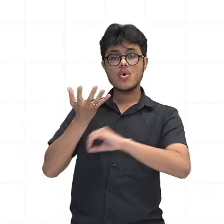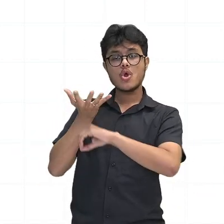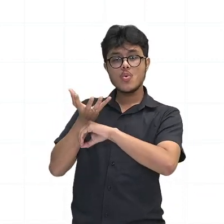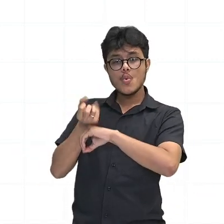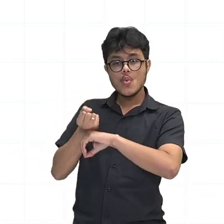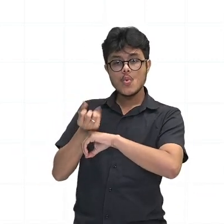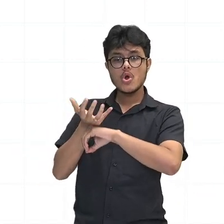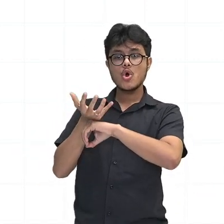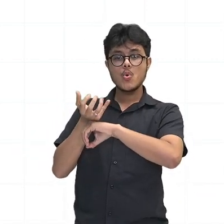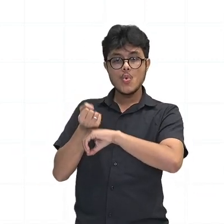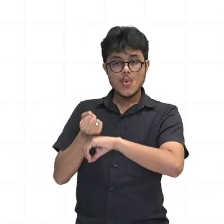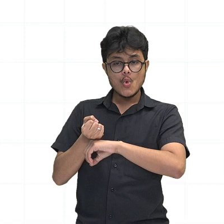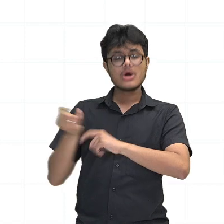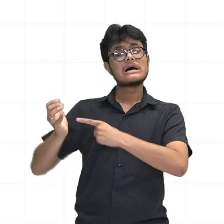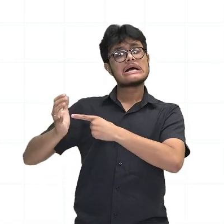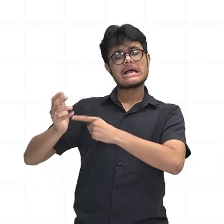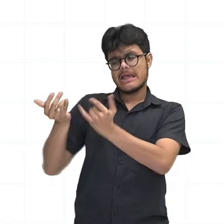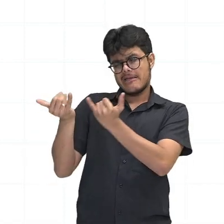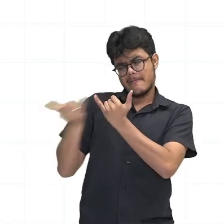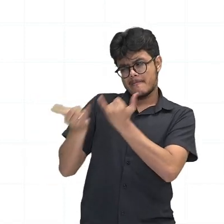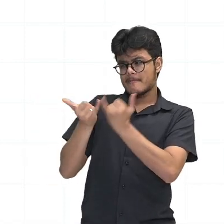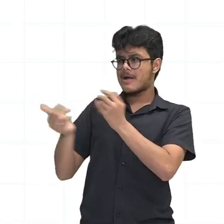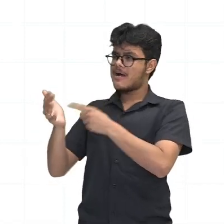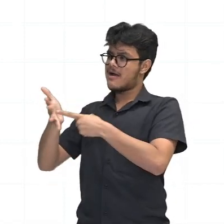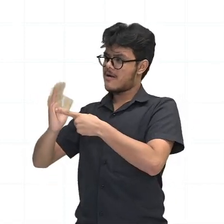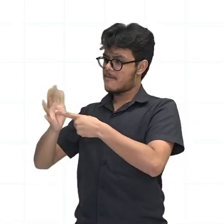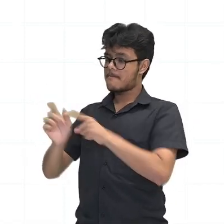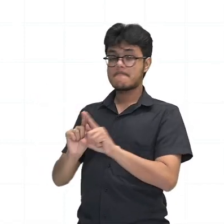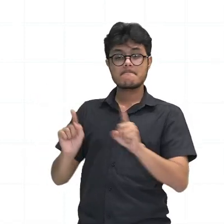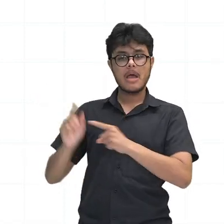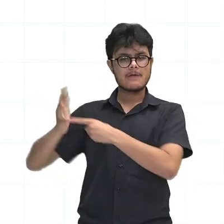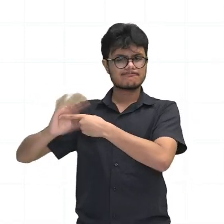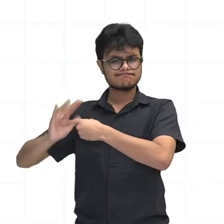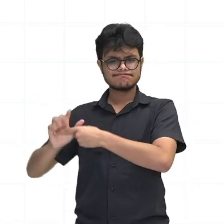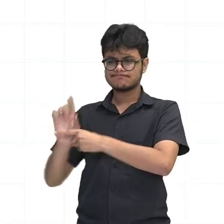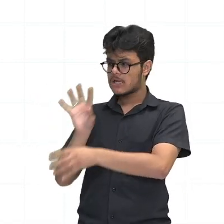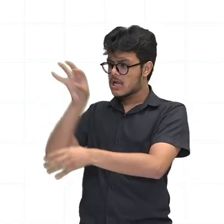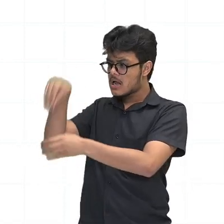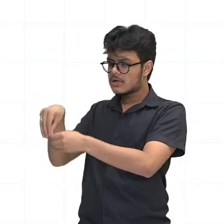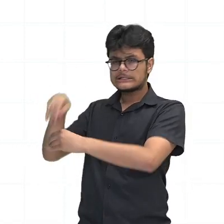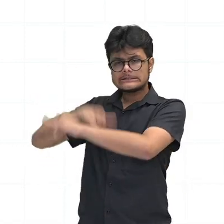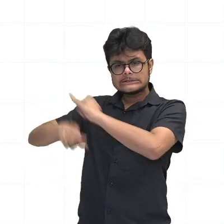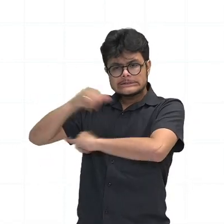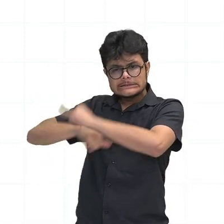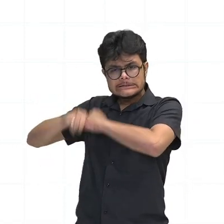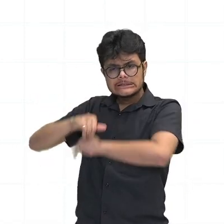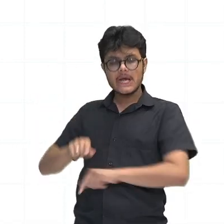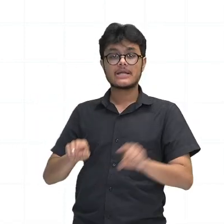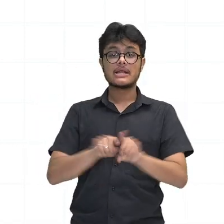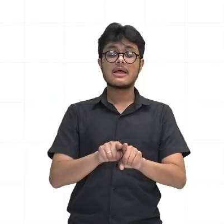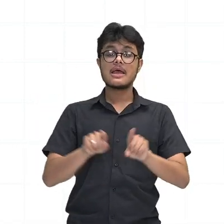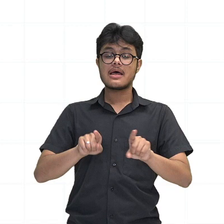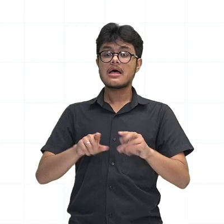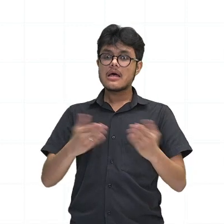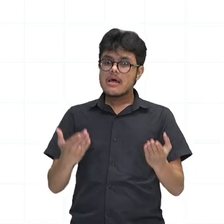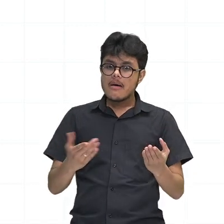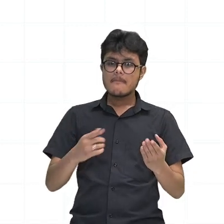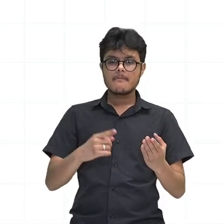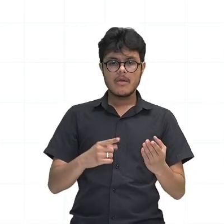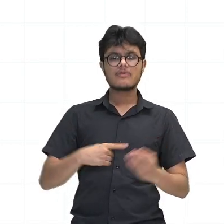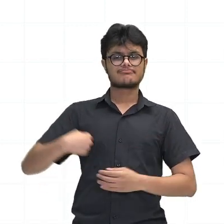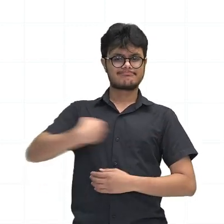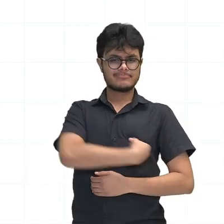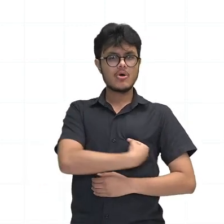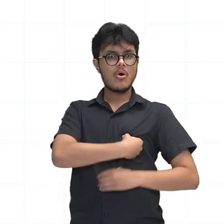motor, certo? Porque assim como o motor vai dar energia para que os carros se movimentem, os